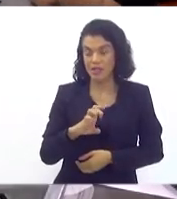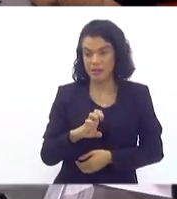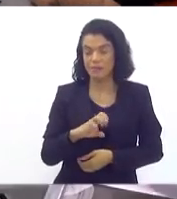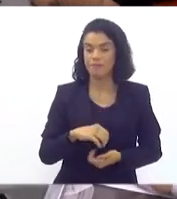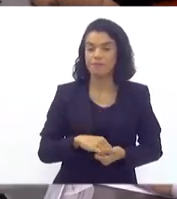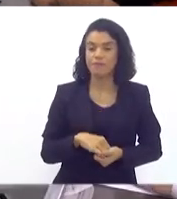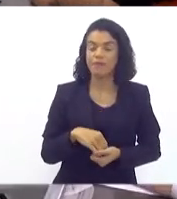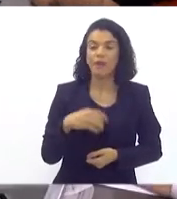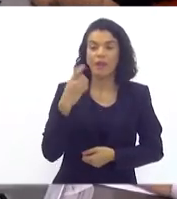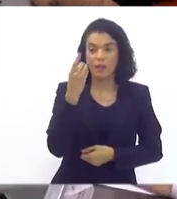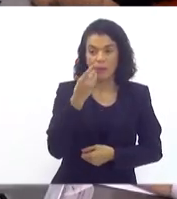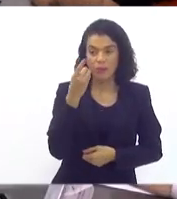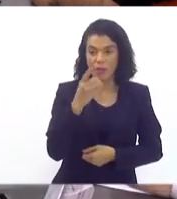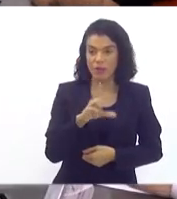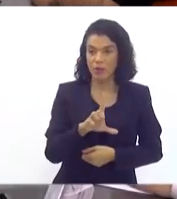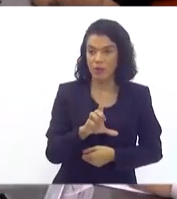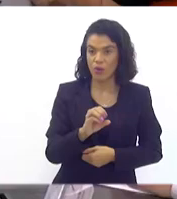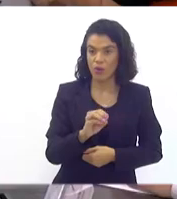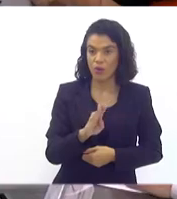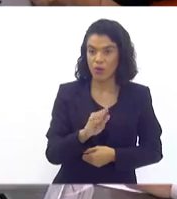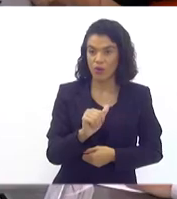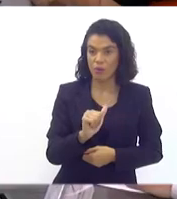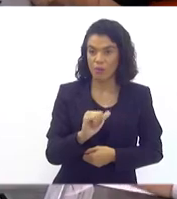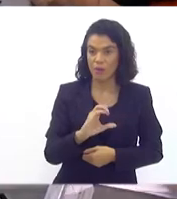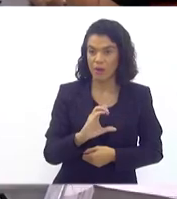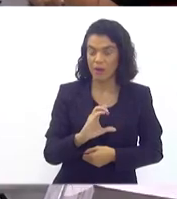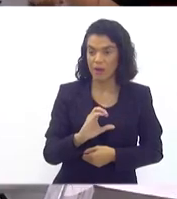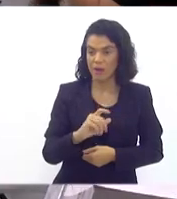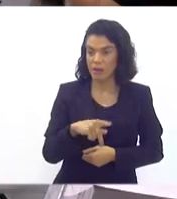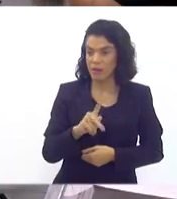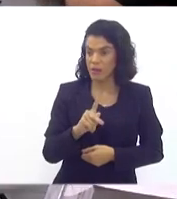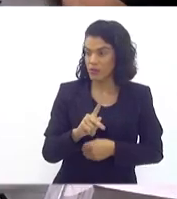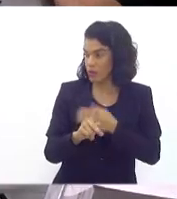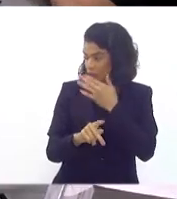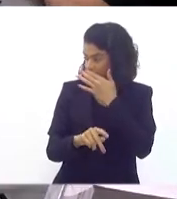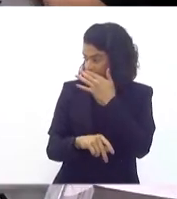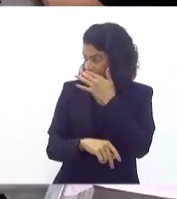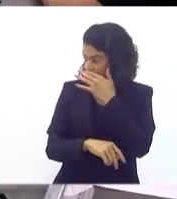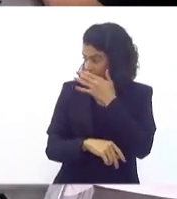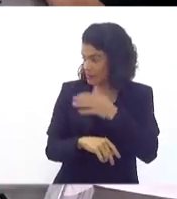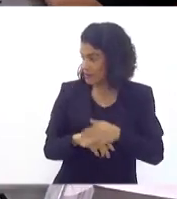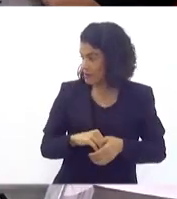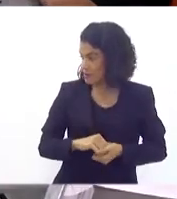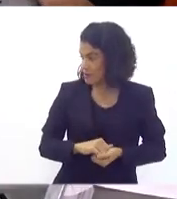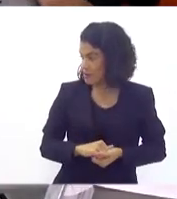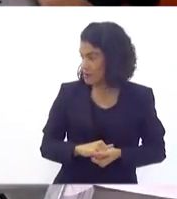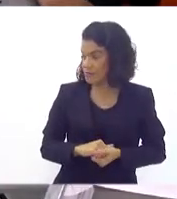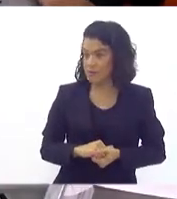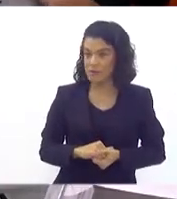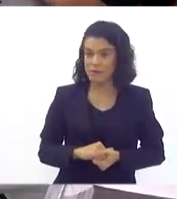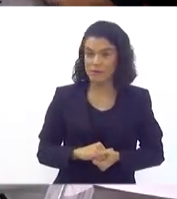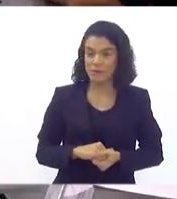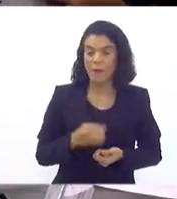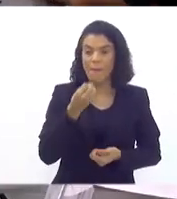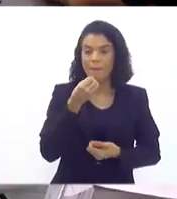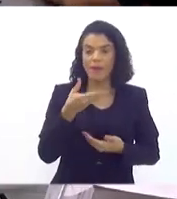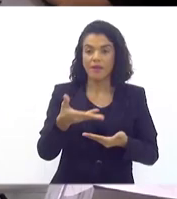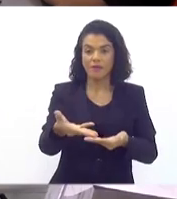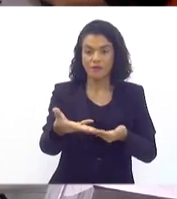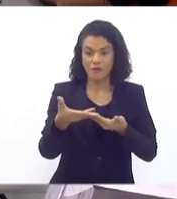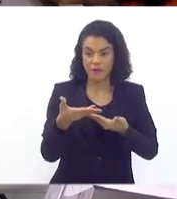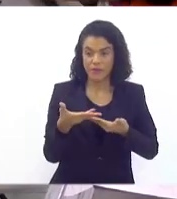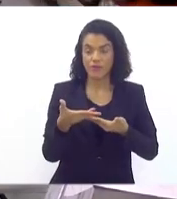Lobato que tá aqui conosco tá ali fora Muita honra meu irmão é muito bem-vindo a sua casa